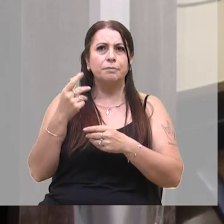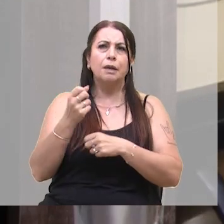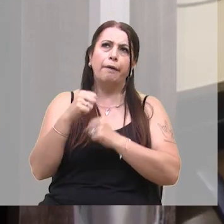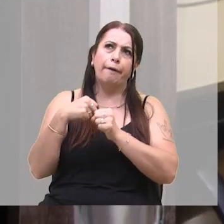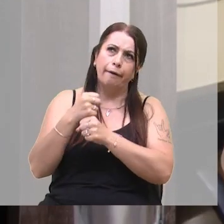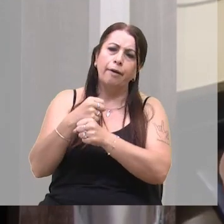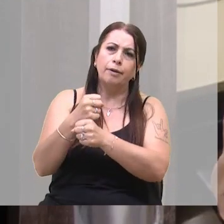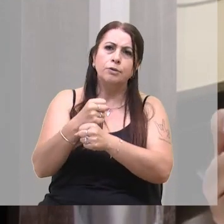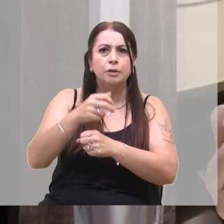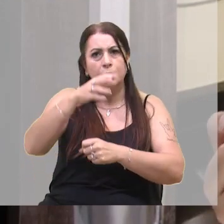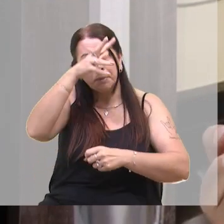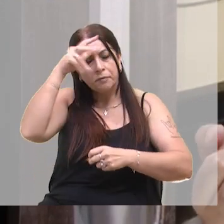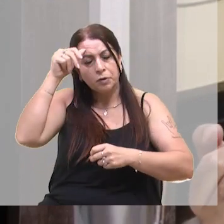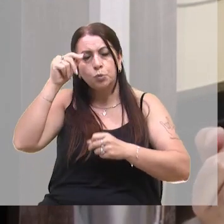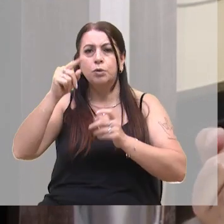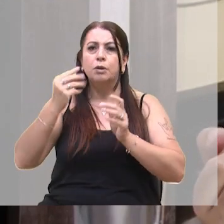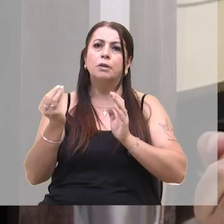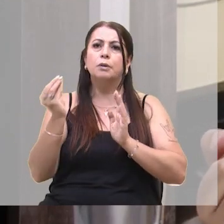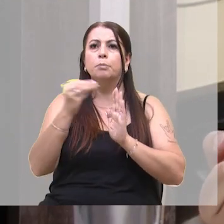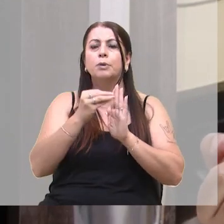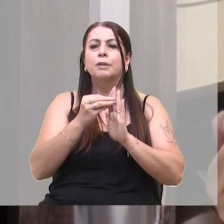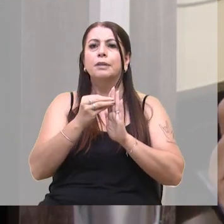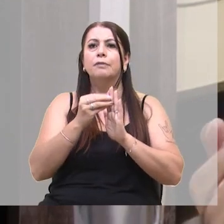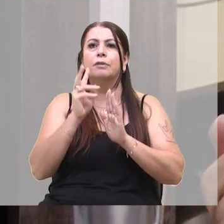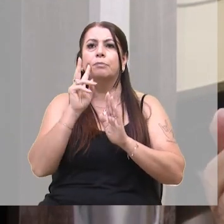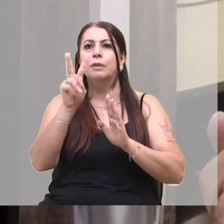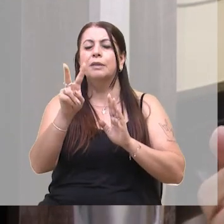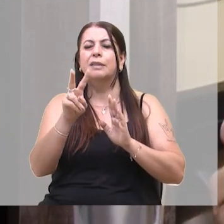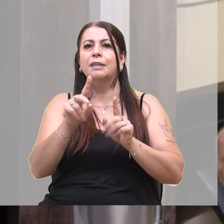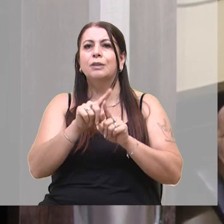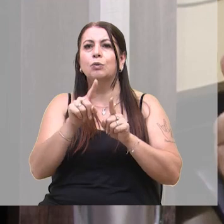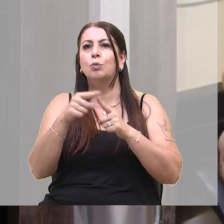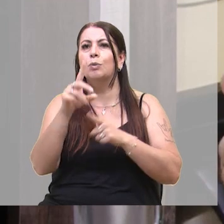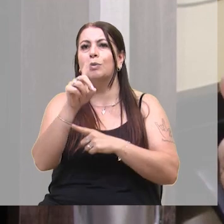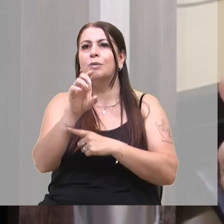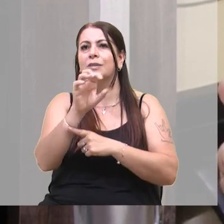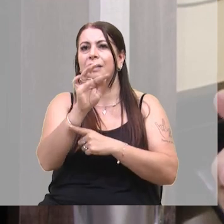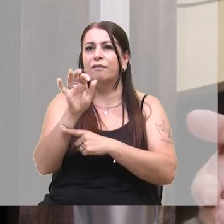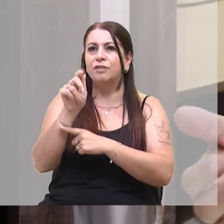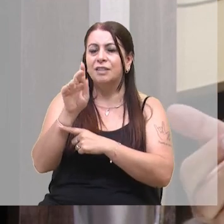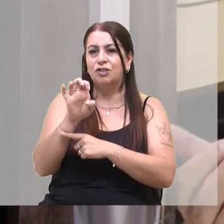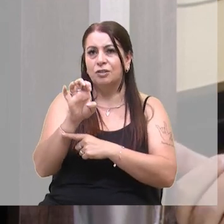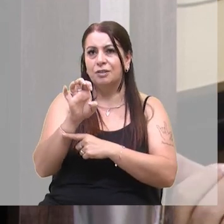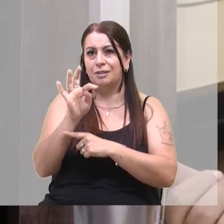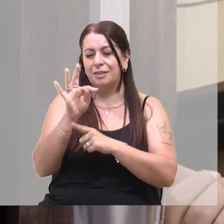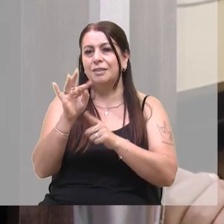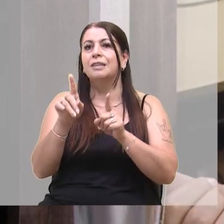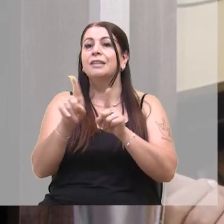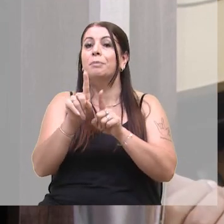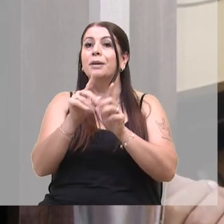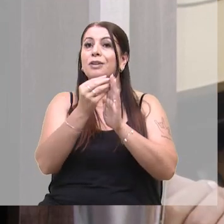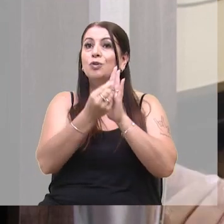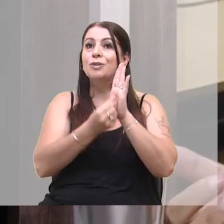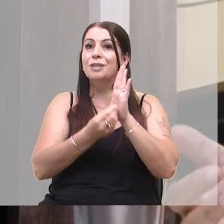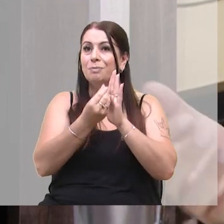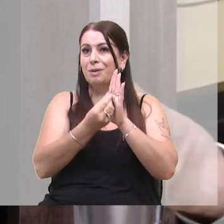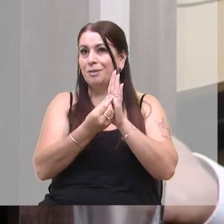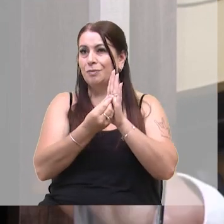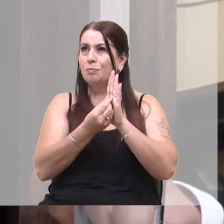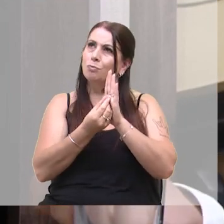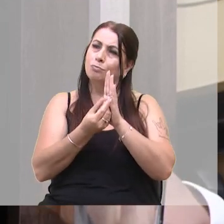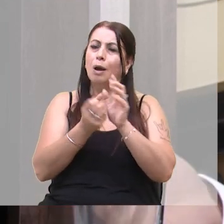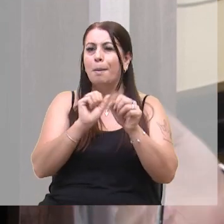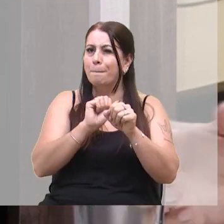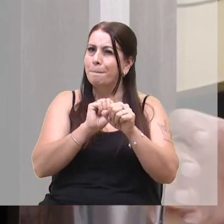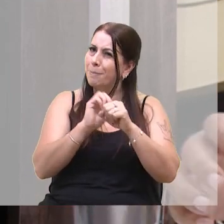Nós víamos de uma sucessão de anos em que a prefeitura colocava a previsão deficitária de orçamento. Até por